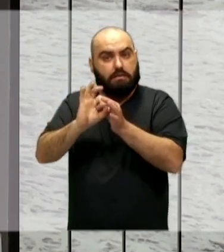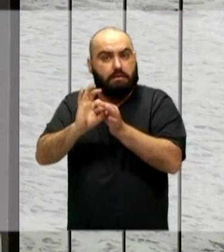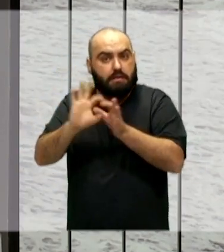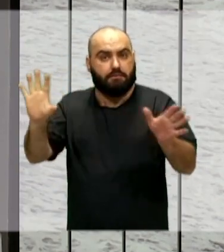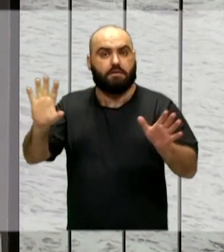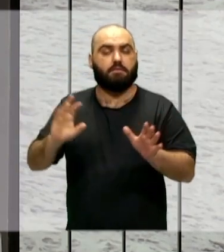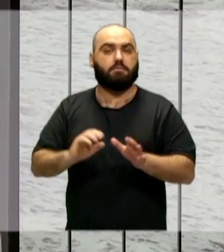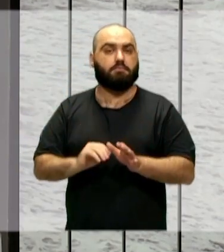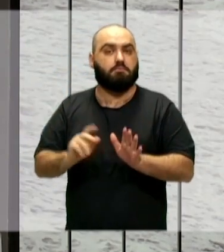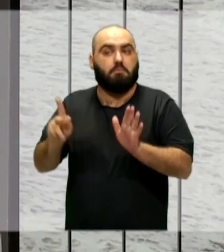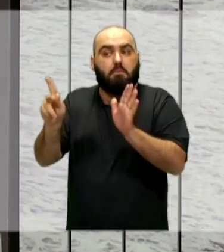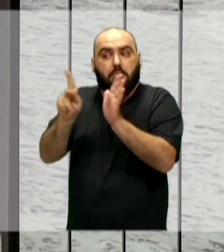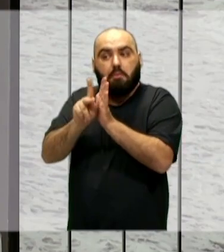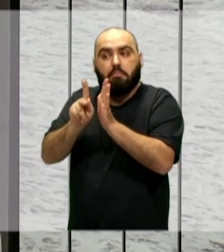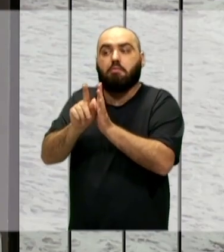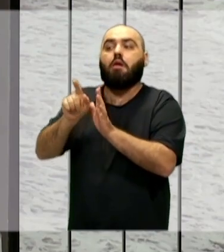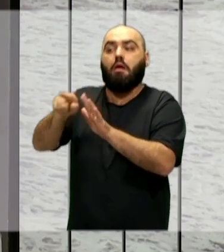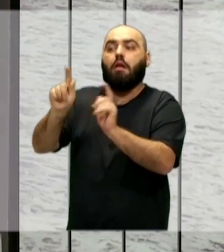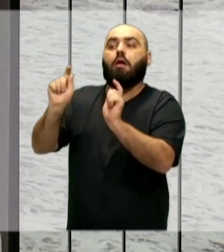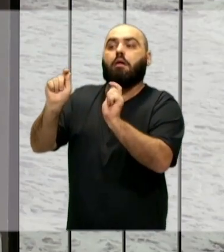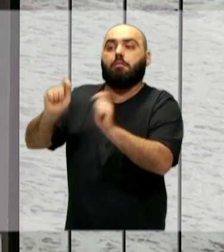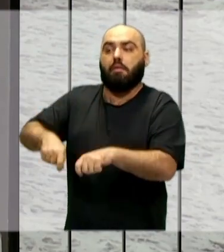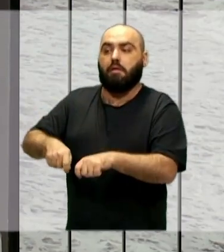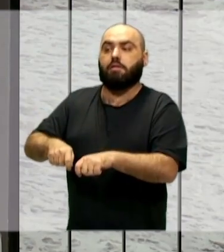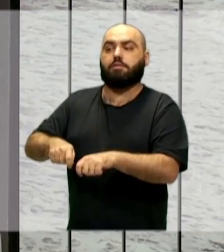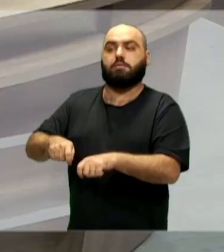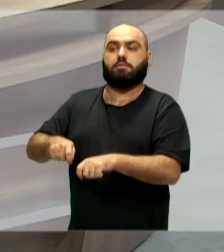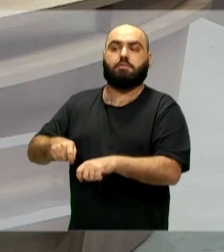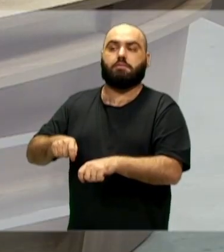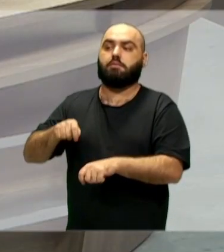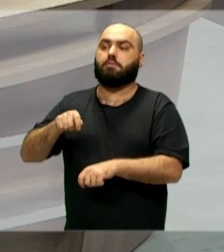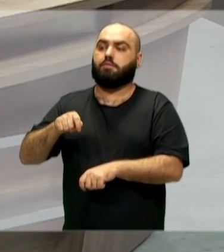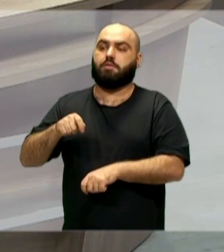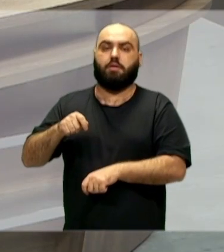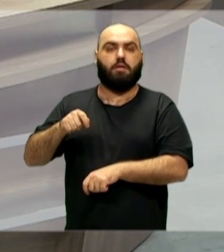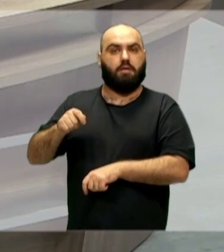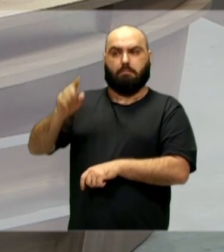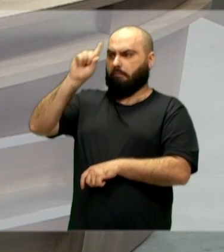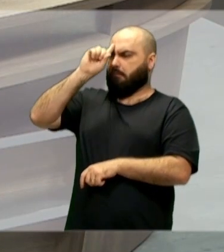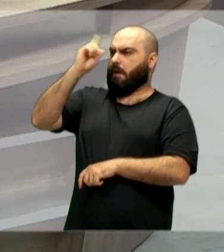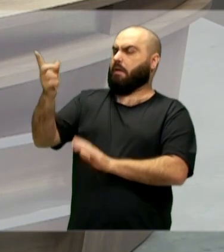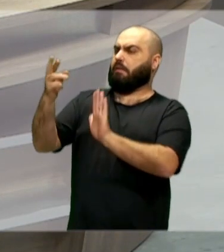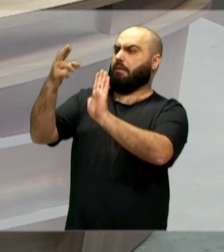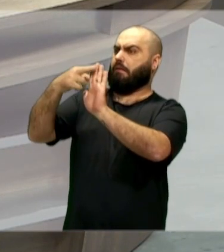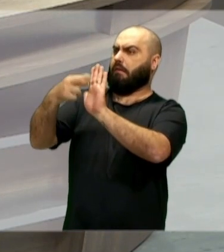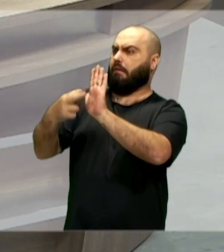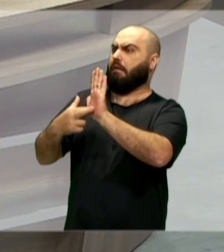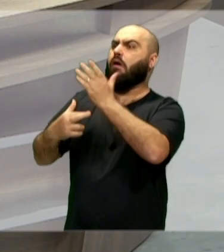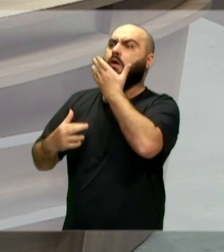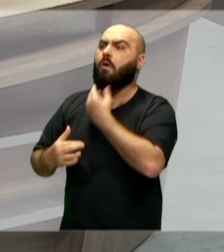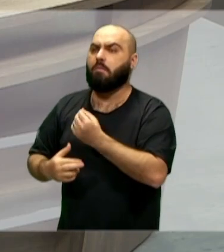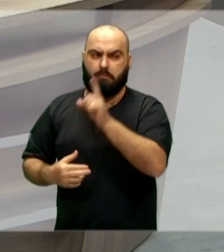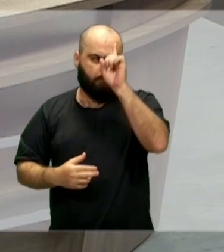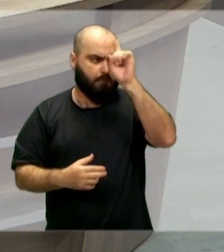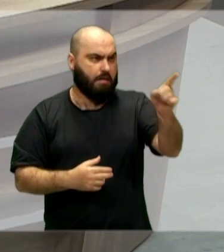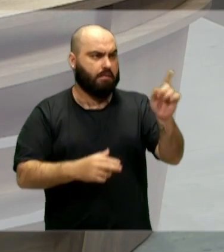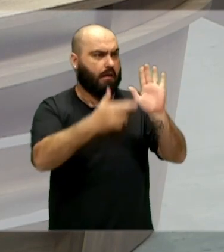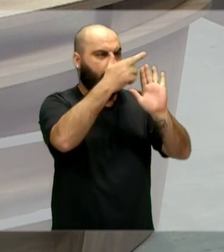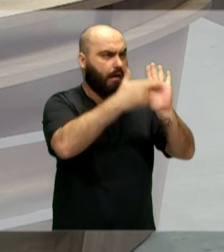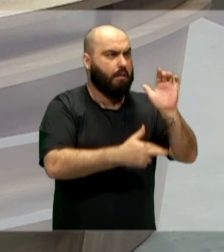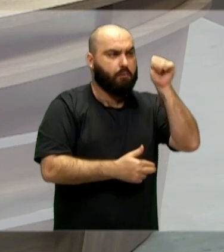interpretação dá possibilidades para que você não siga esse modelo aí normativo que a sociedade historicamente construiu.